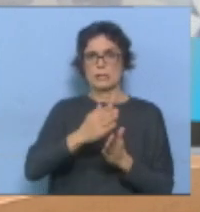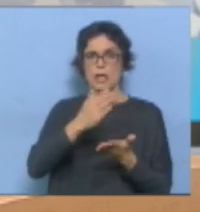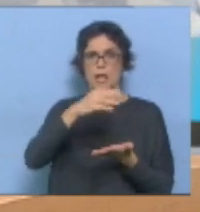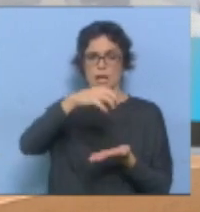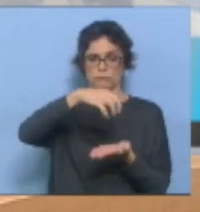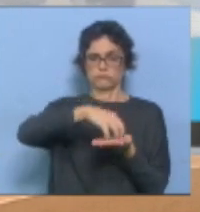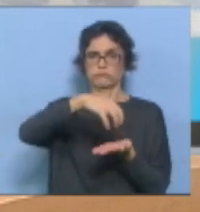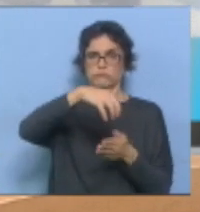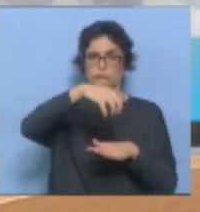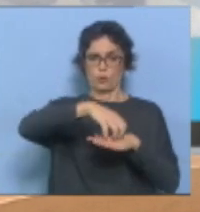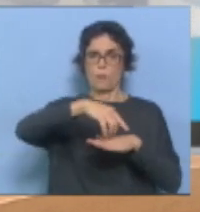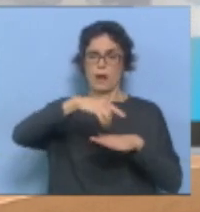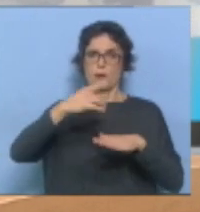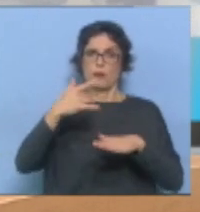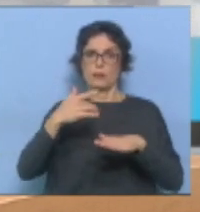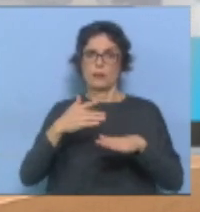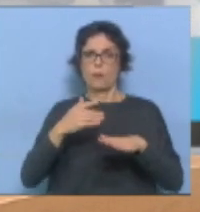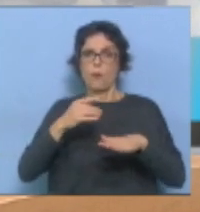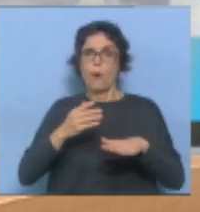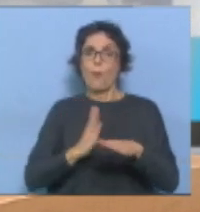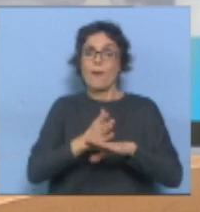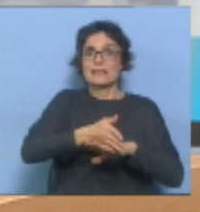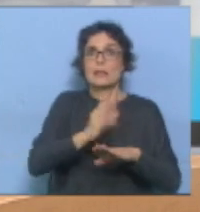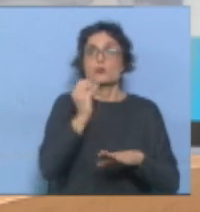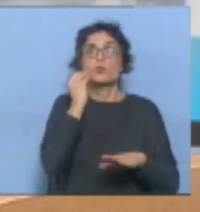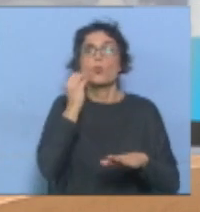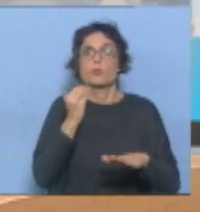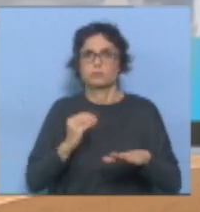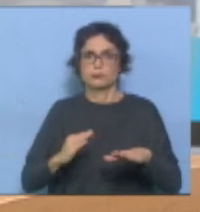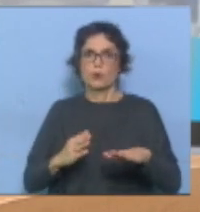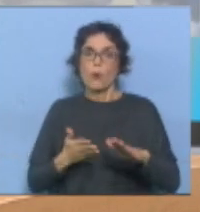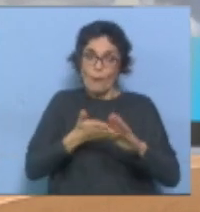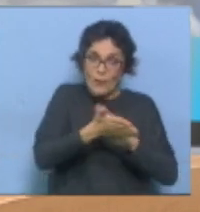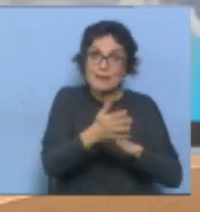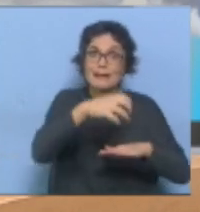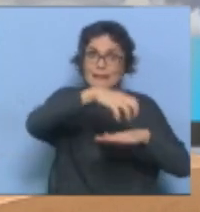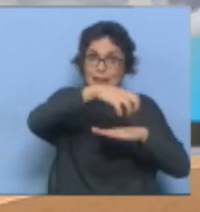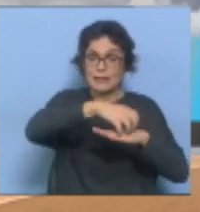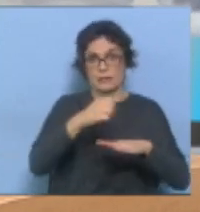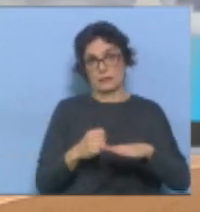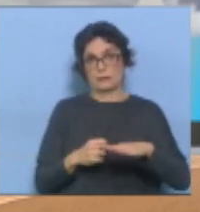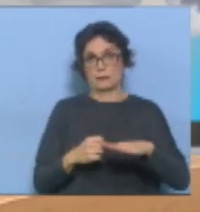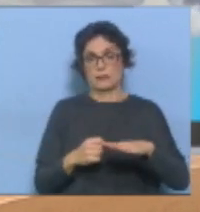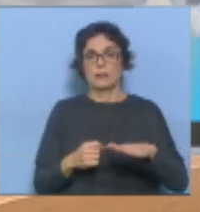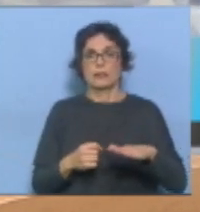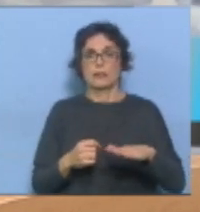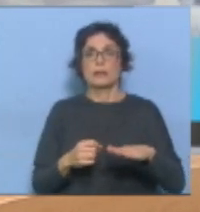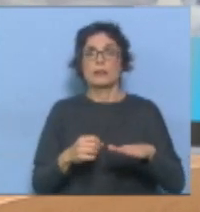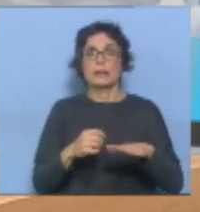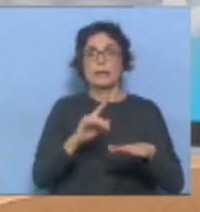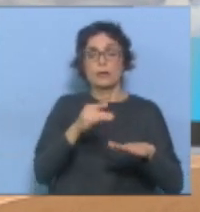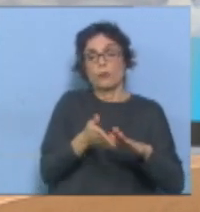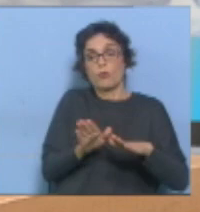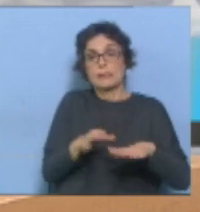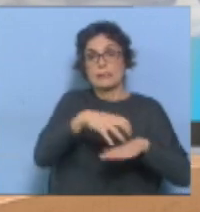de acessibilidades, o que é necessário para entrar na Igreja, e quando a Igreja não é só o edifício físico, e o que é que está à saída da Igreja.